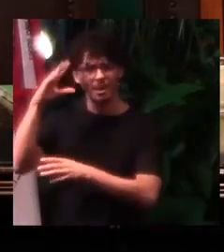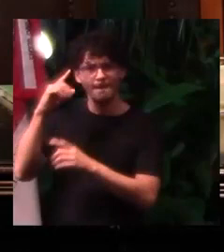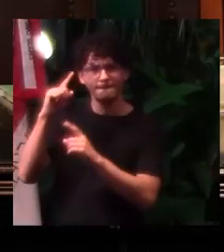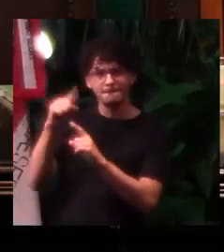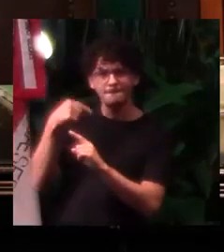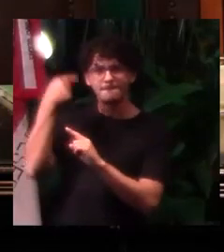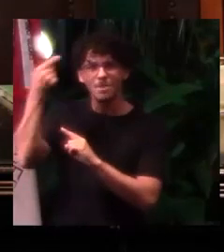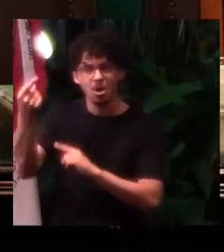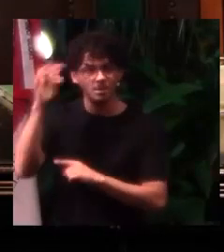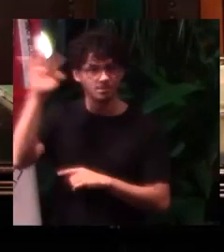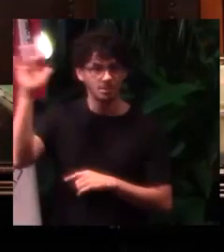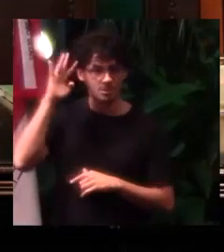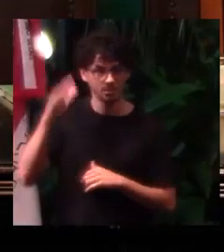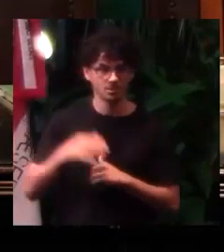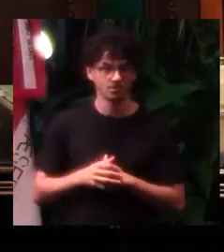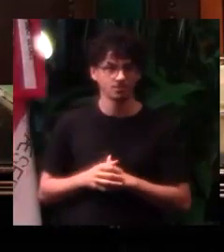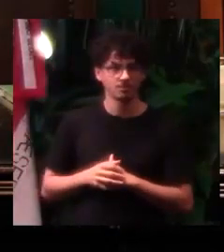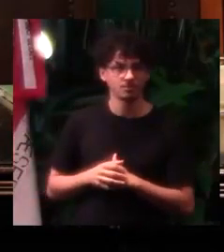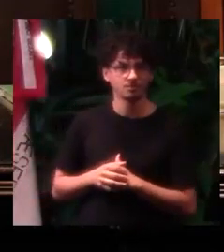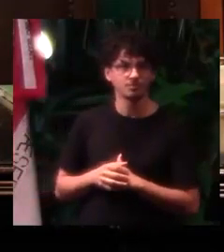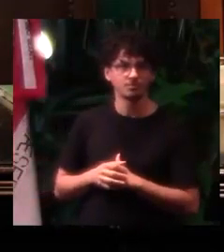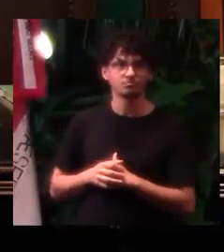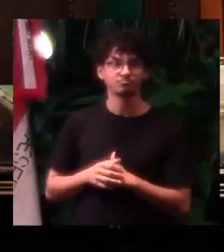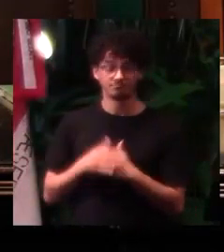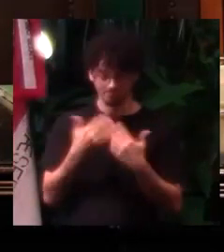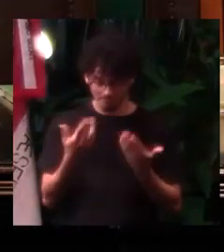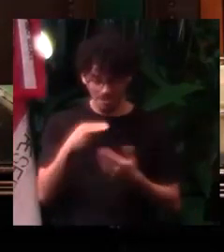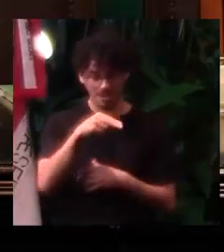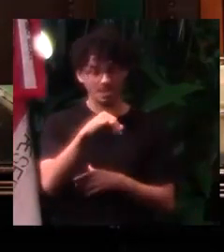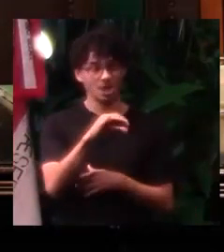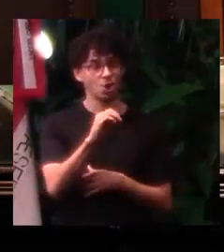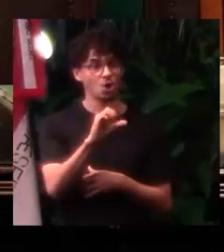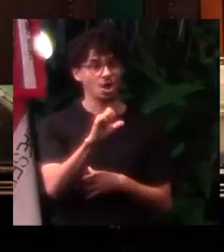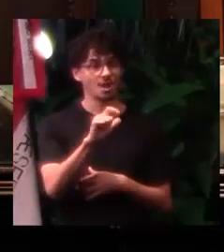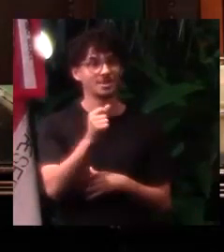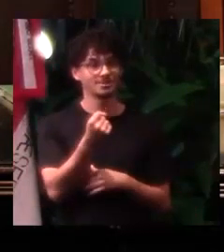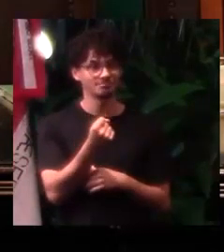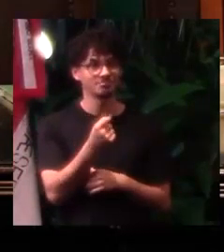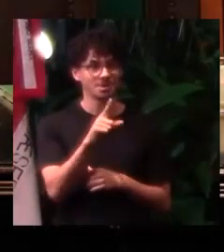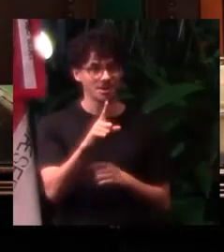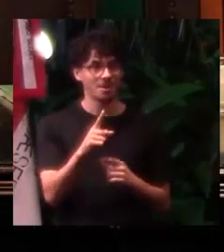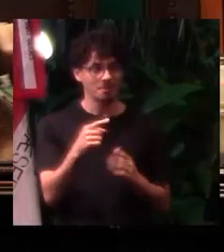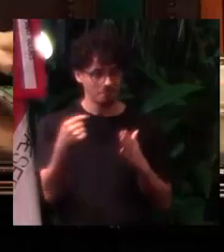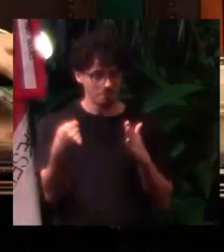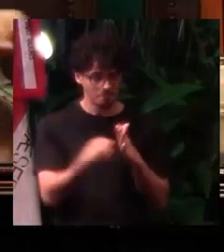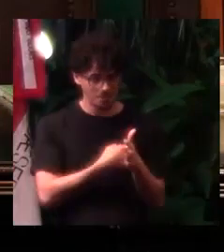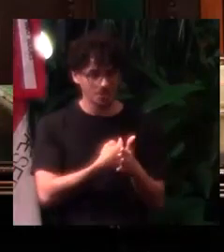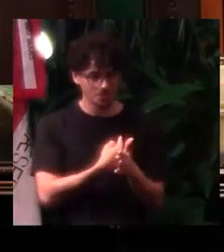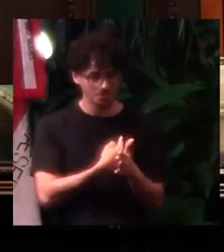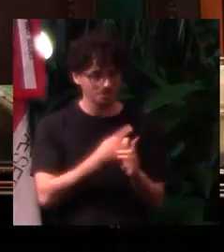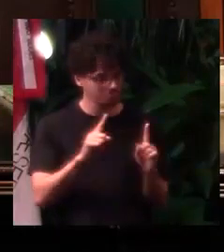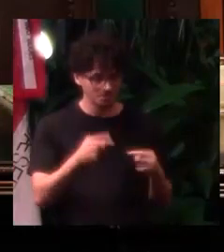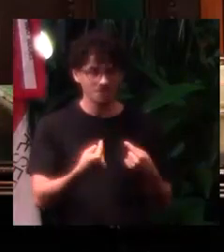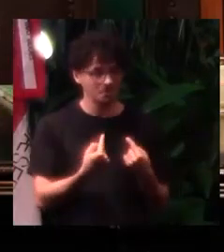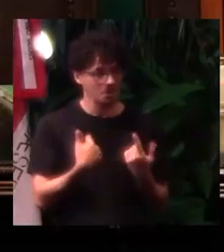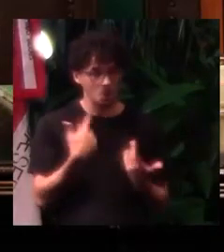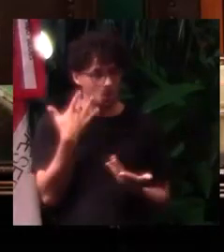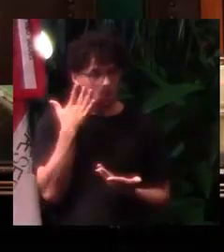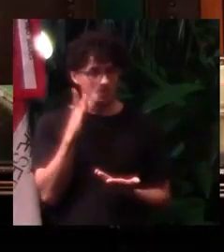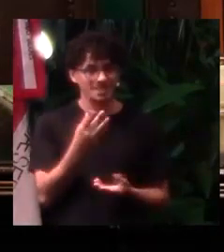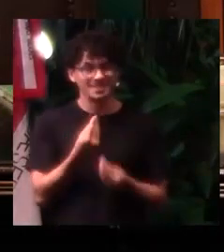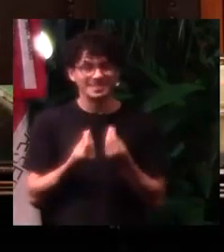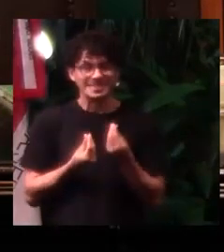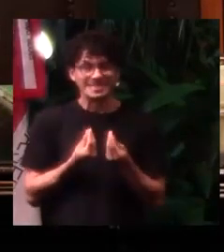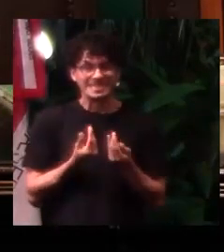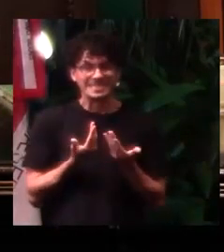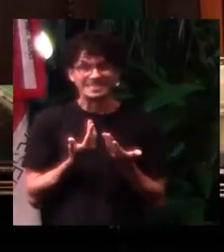imaginação. É, Nicolas, é uma pergunta desafiadora, viu? Eu não sei se eu me